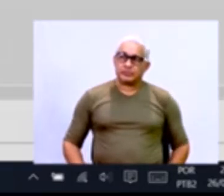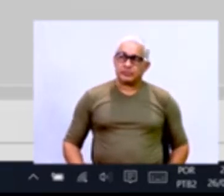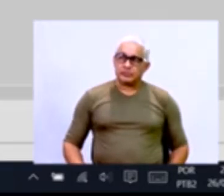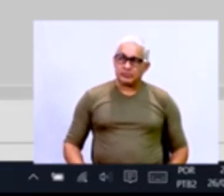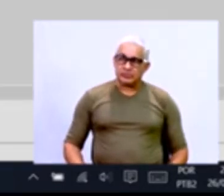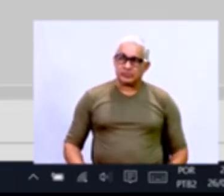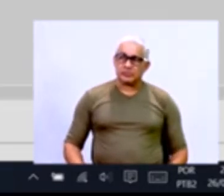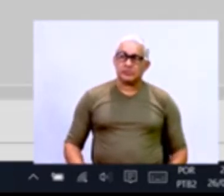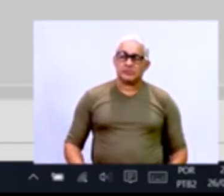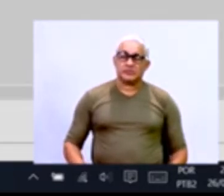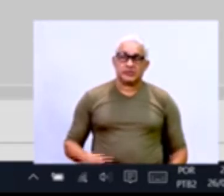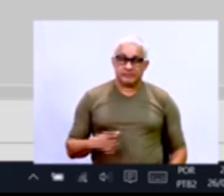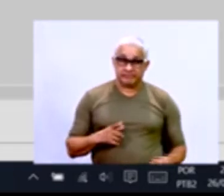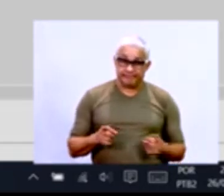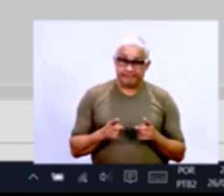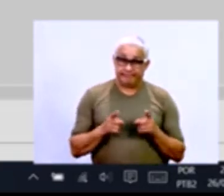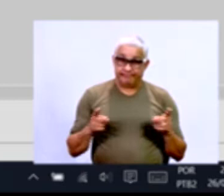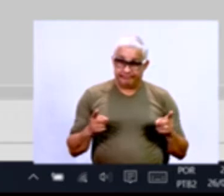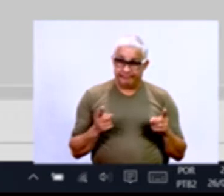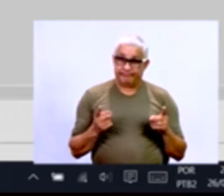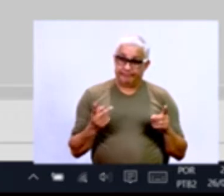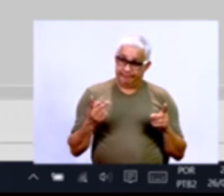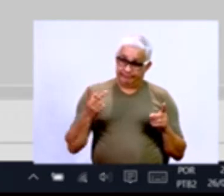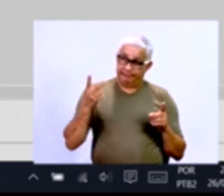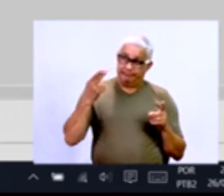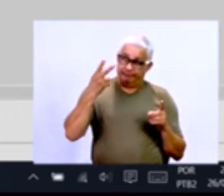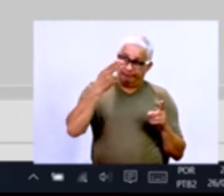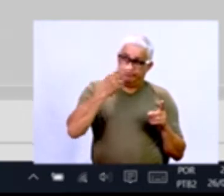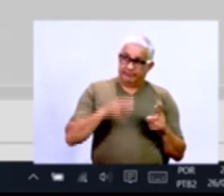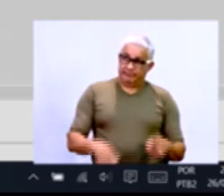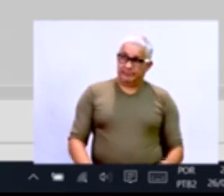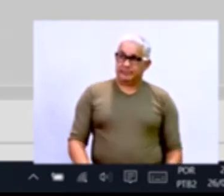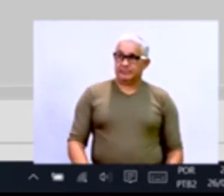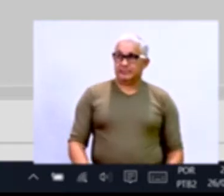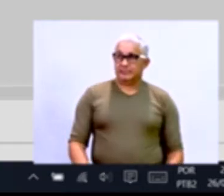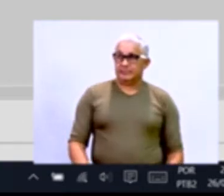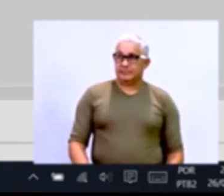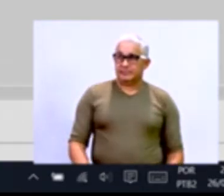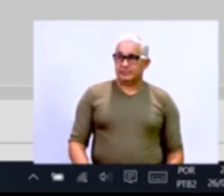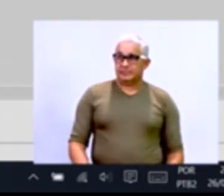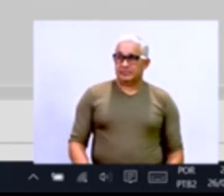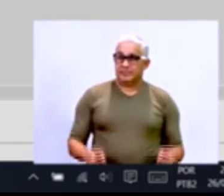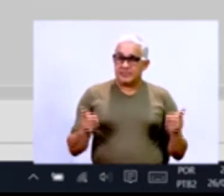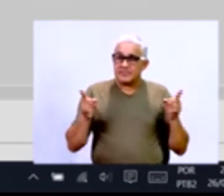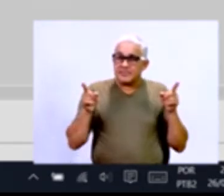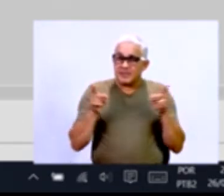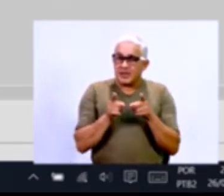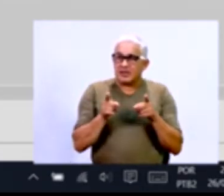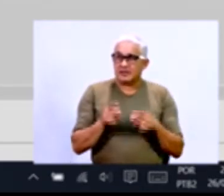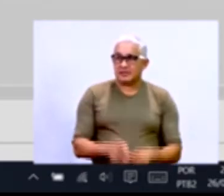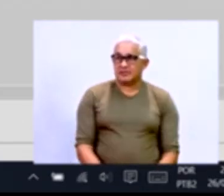Ainda tá muito grande. Deixa eu cortar aqui uma fationa dela, só para ficar mais curtinha.